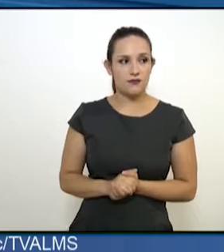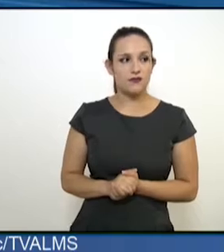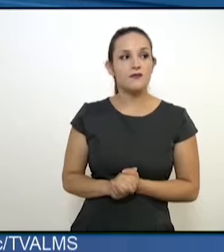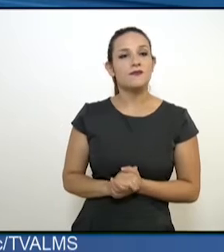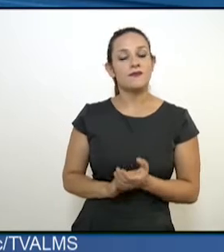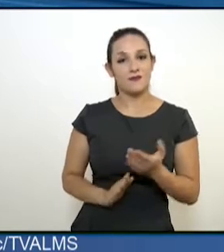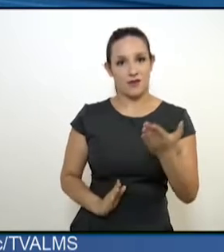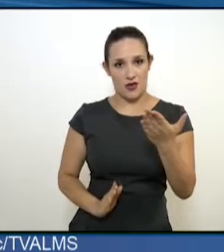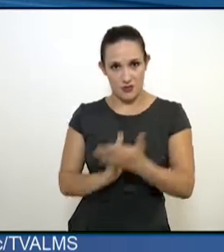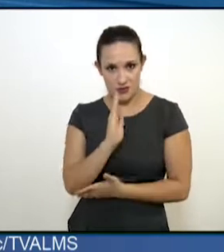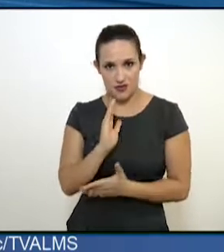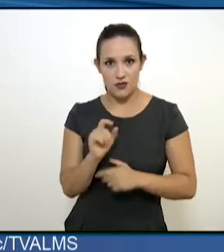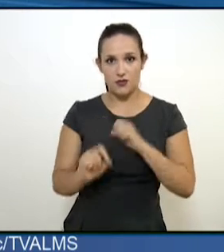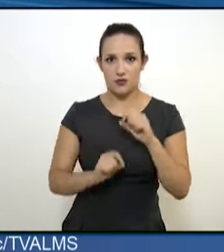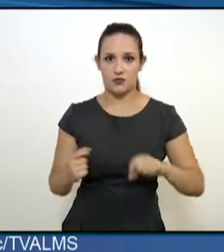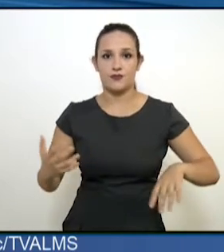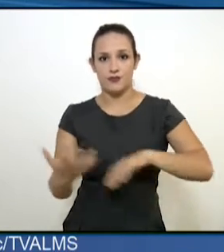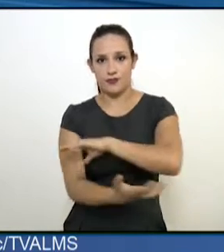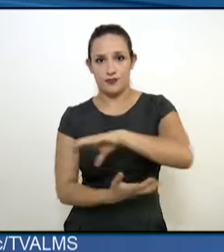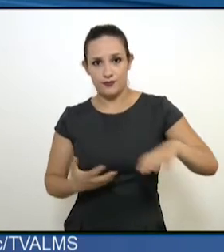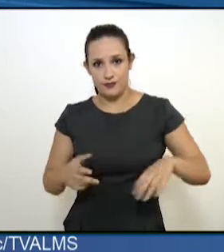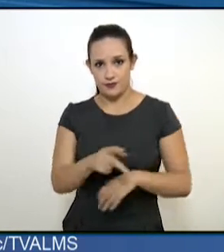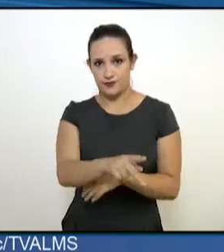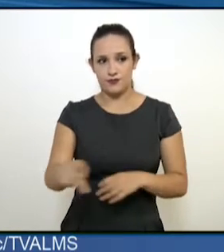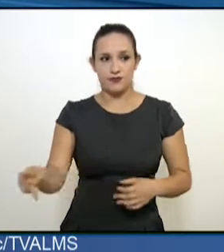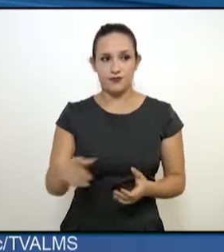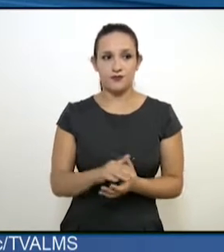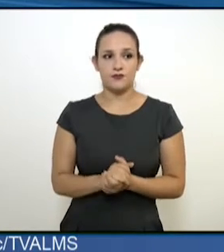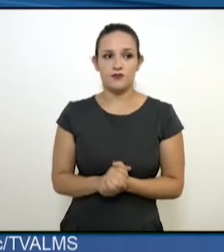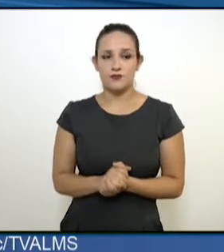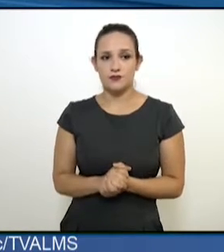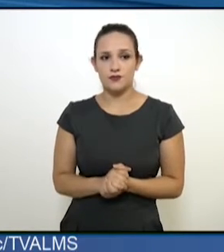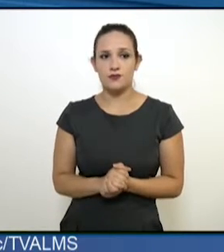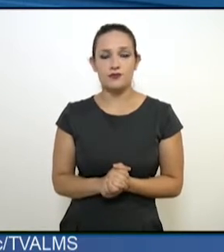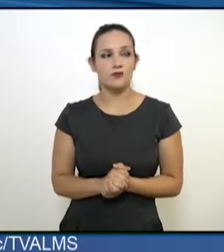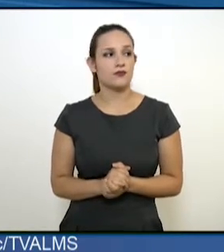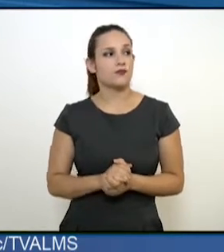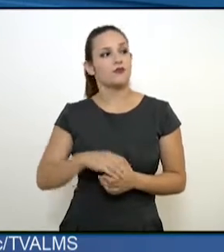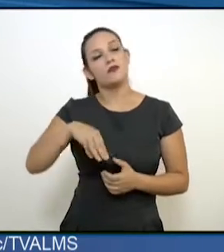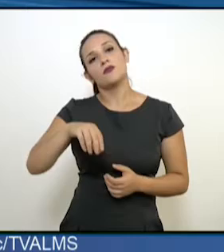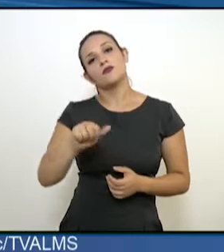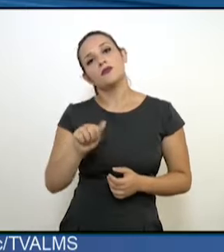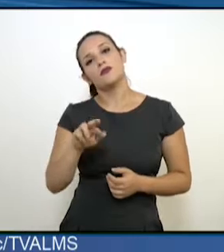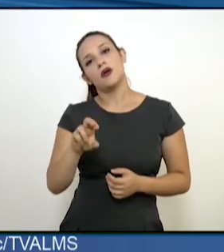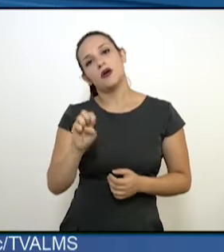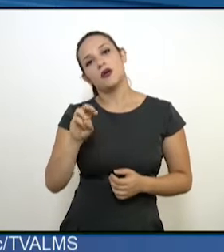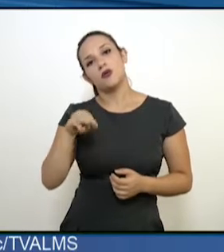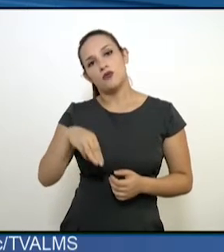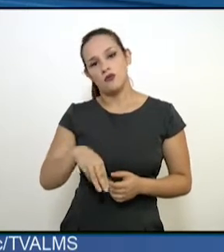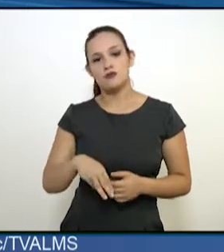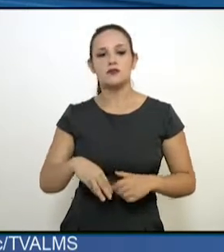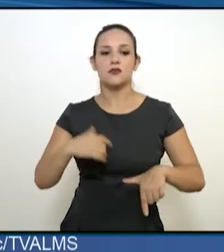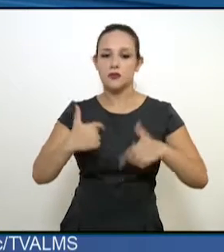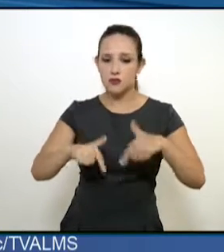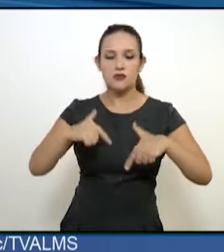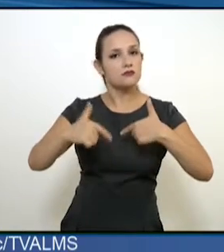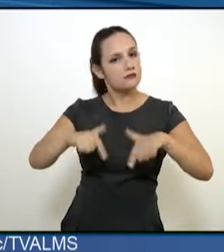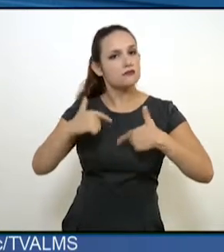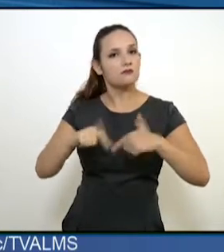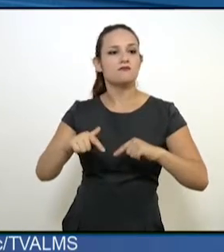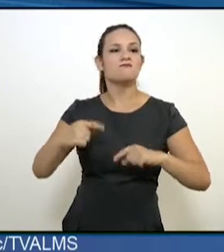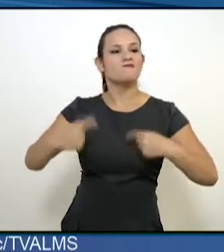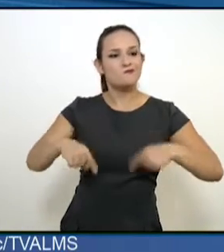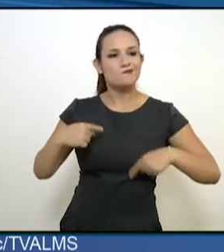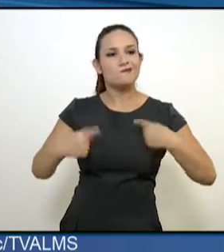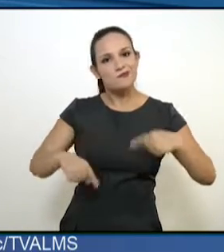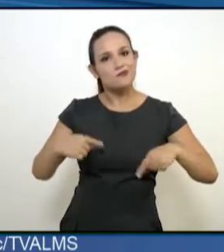aprovação da reforma da Previdência. Marum falou, discutiu, trabalhou, não